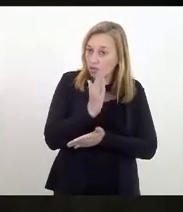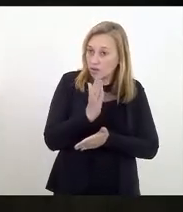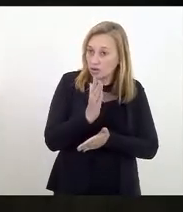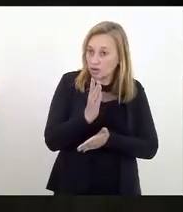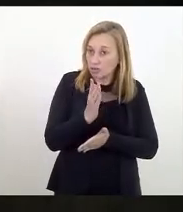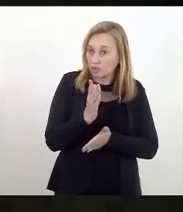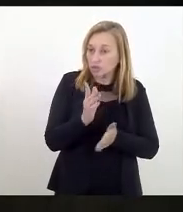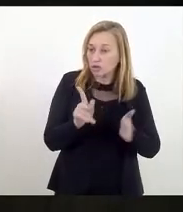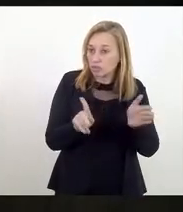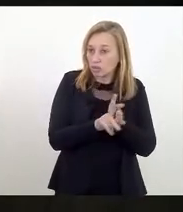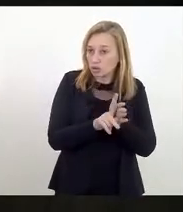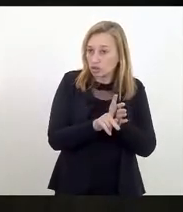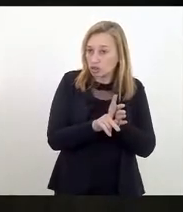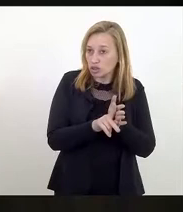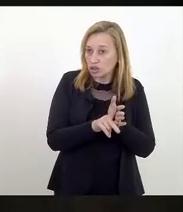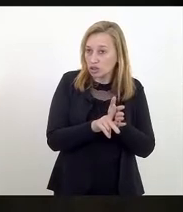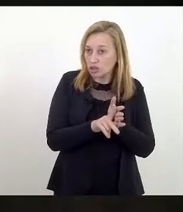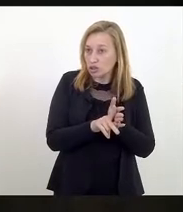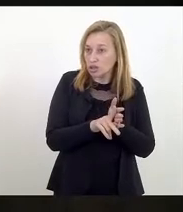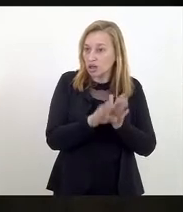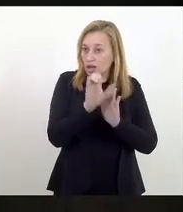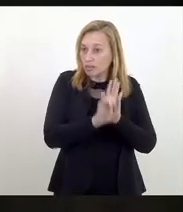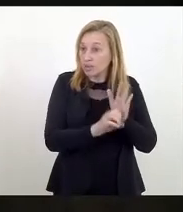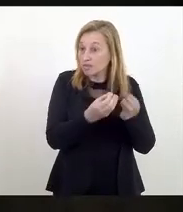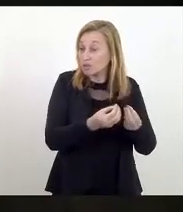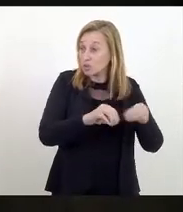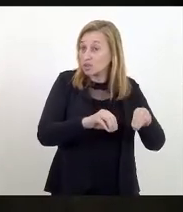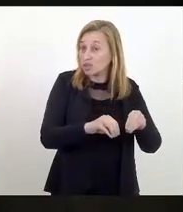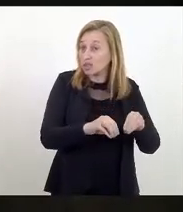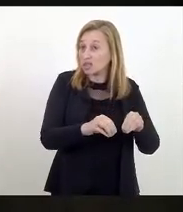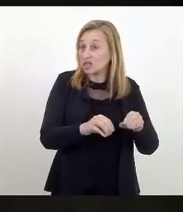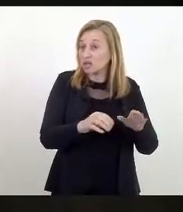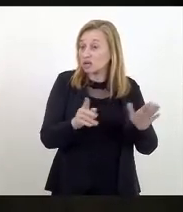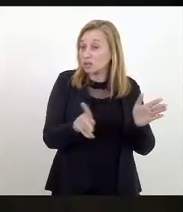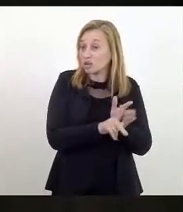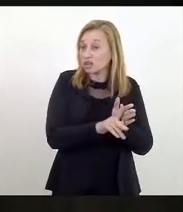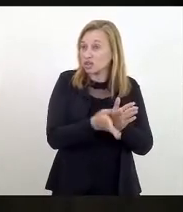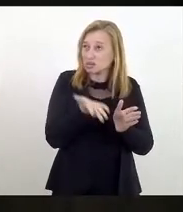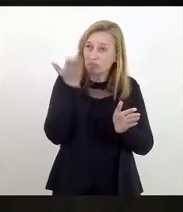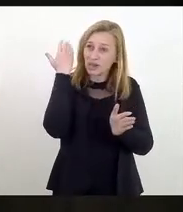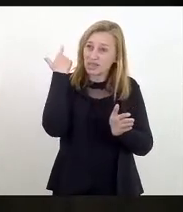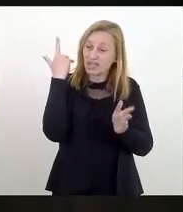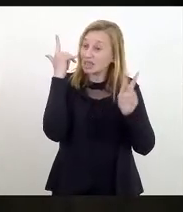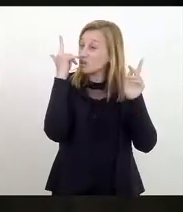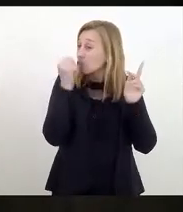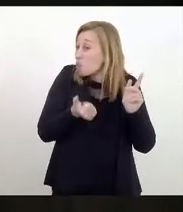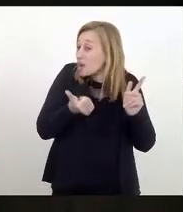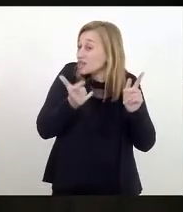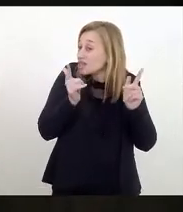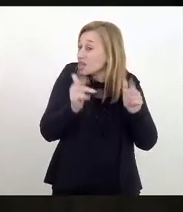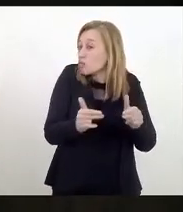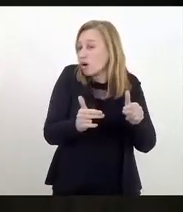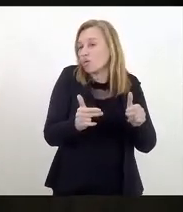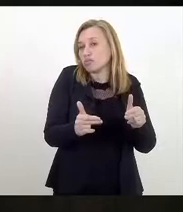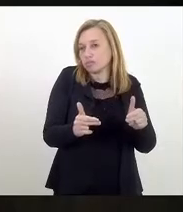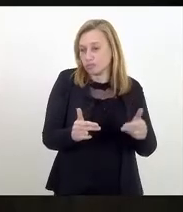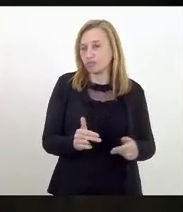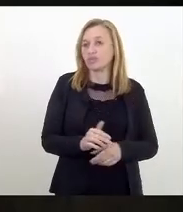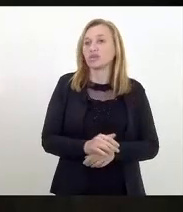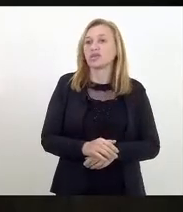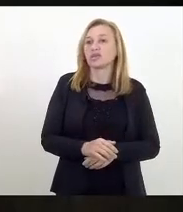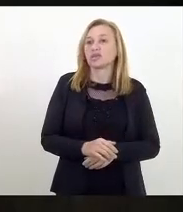prejudicada por ter um projeto do ano passado quase que idêntico, e psilítero. Então está prejudicada a emenda,